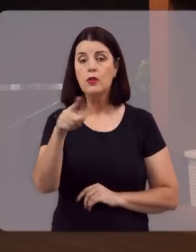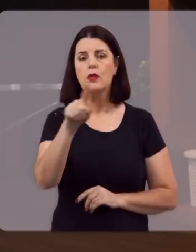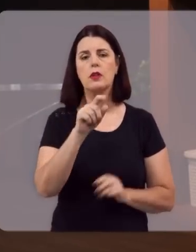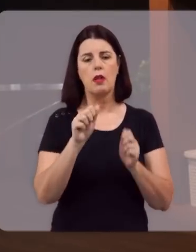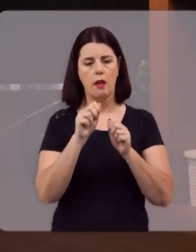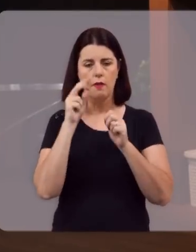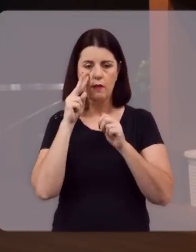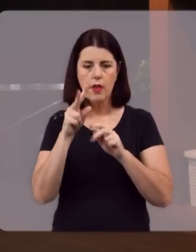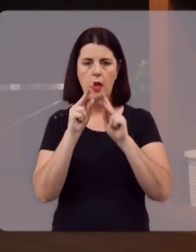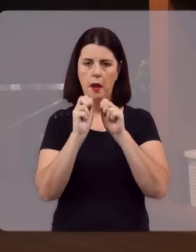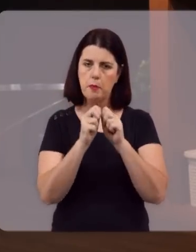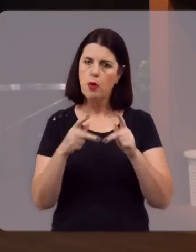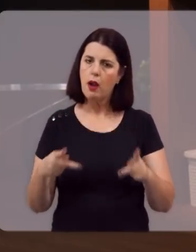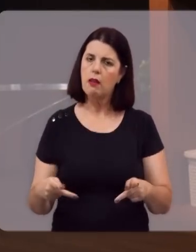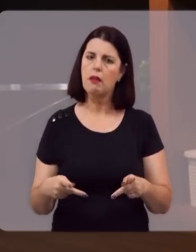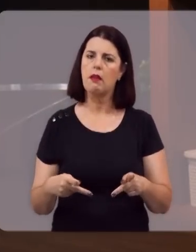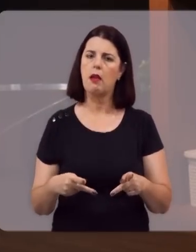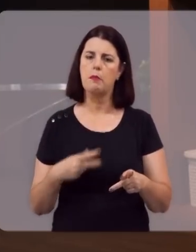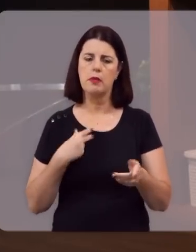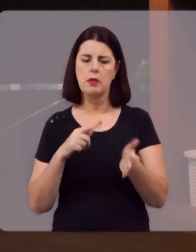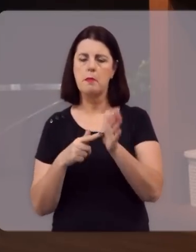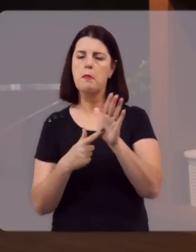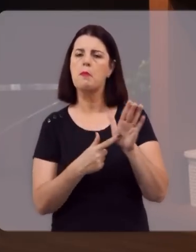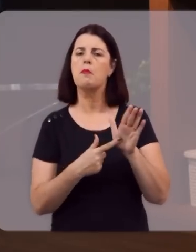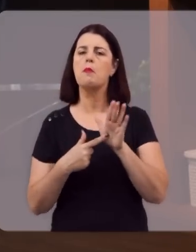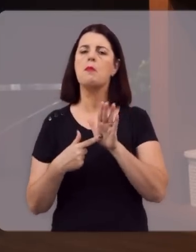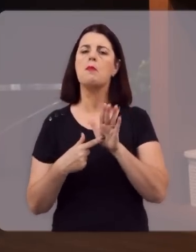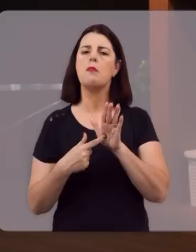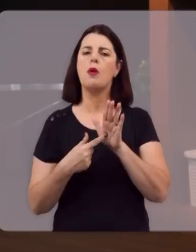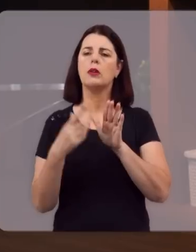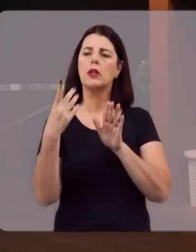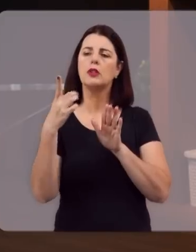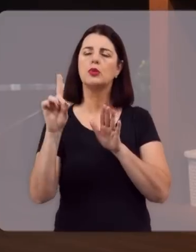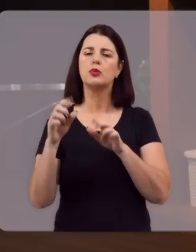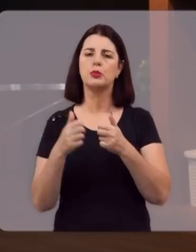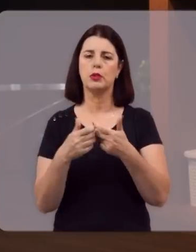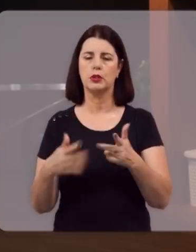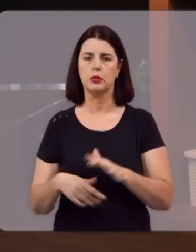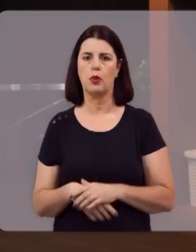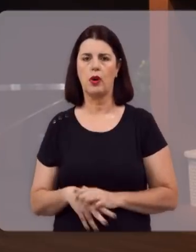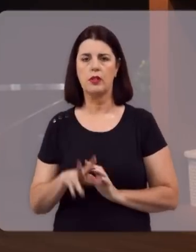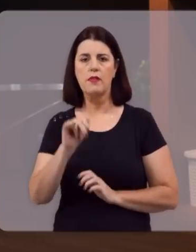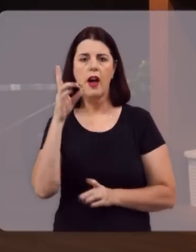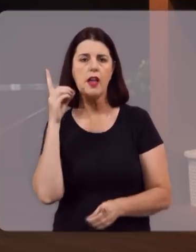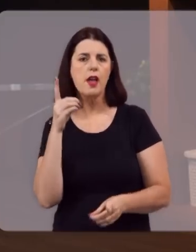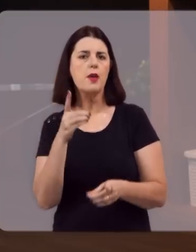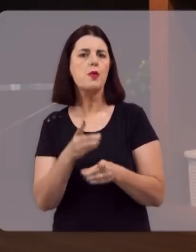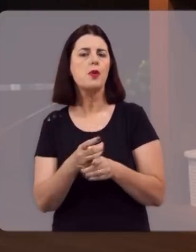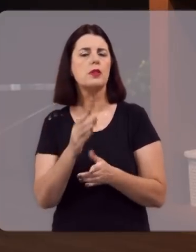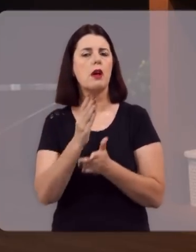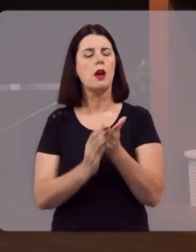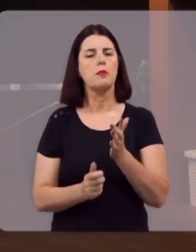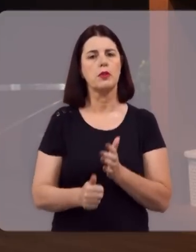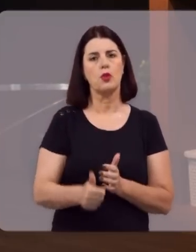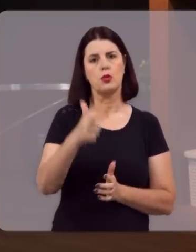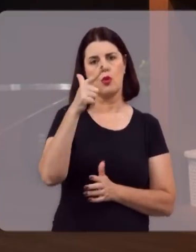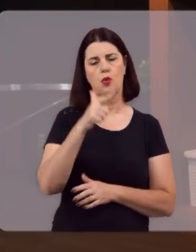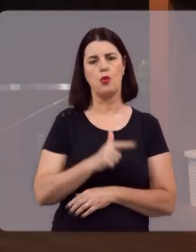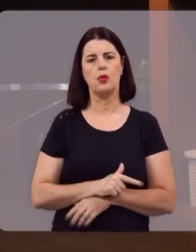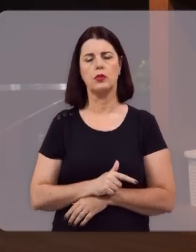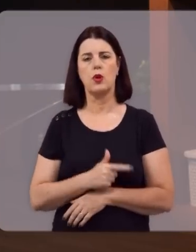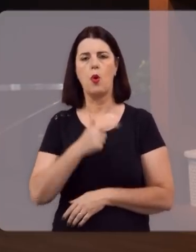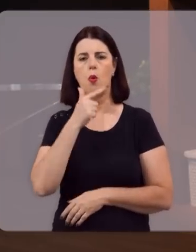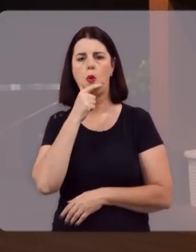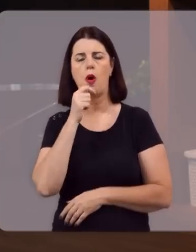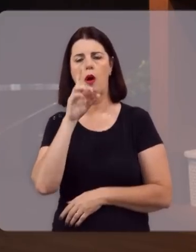vai para o livro de Apocalipse, que é o livro que retrata as últimas coisas, você vai encontrar no capítulo 12 deste livro